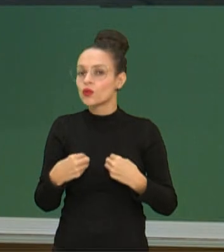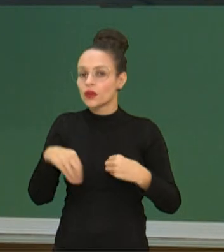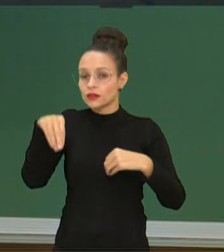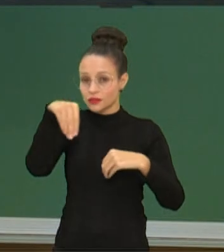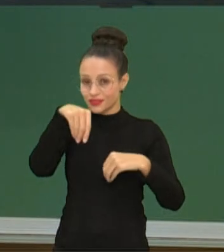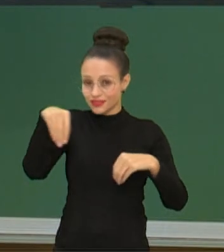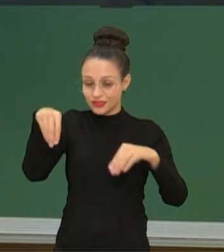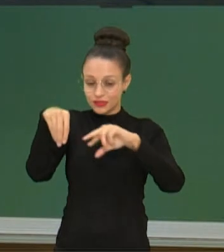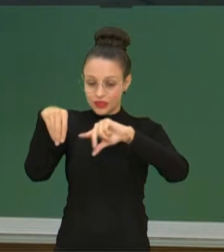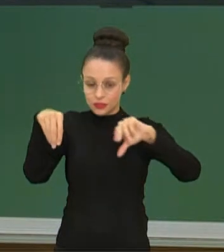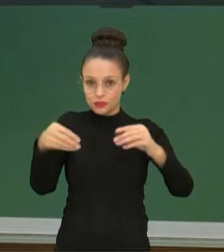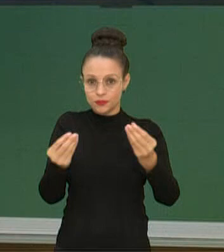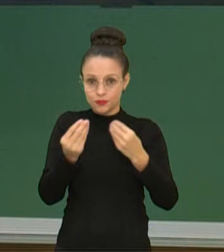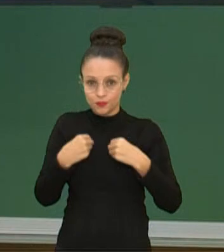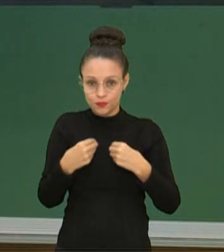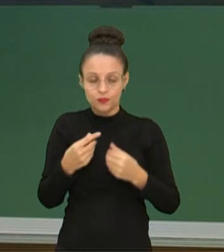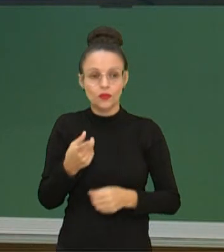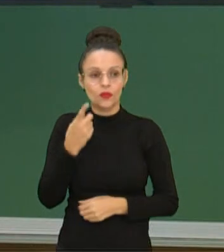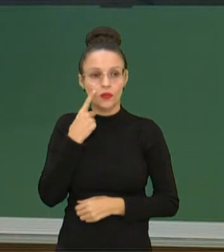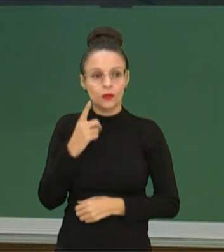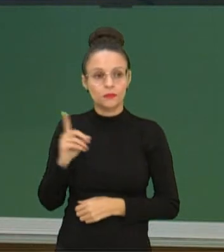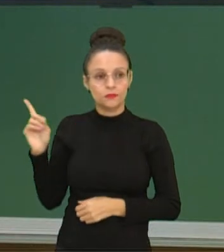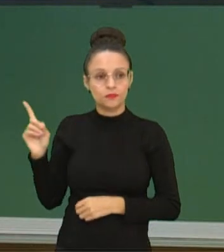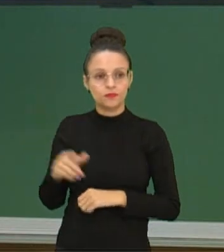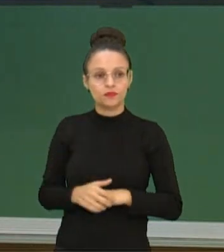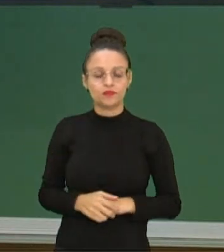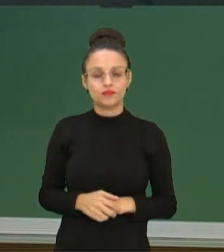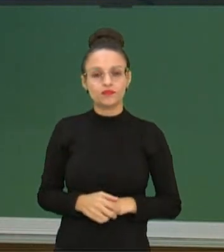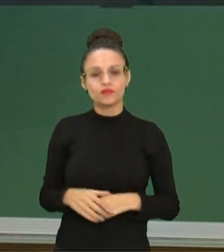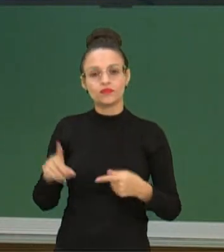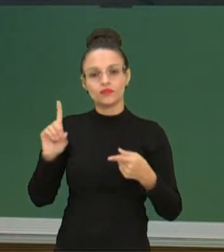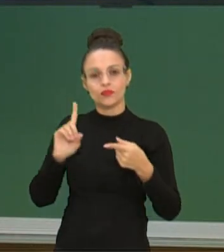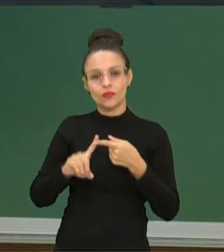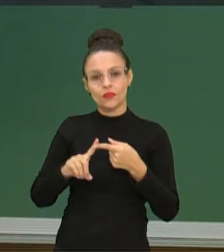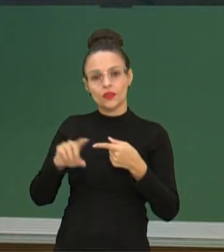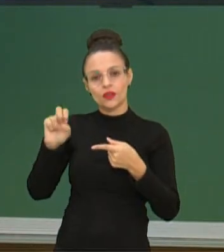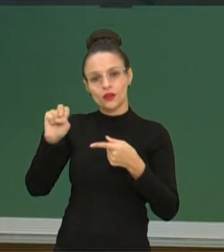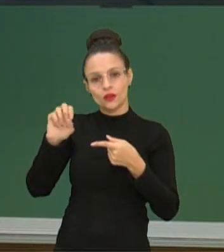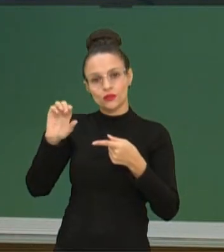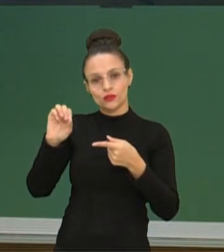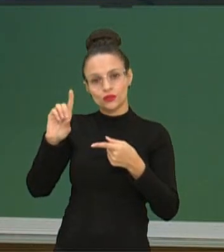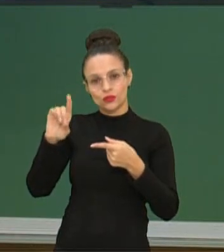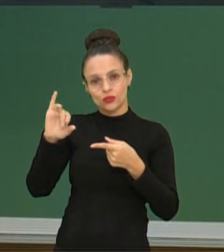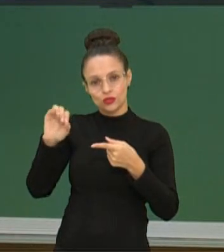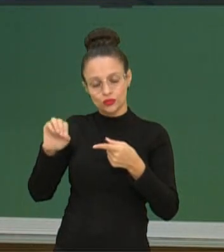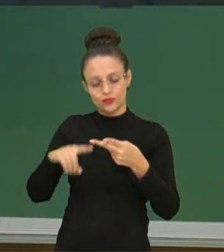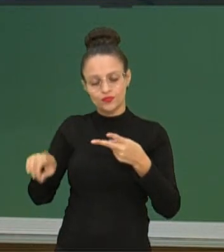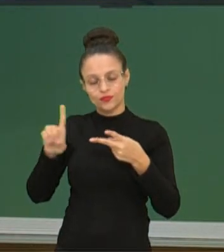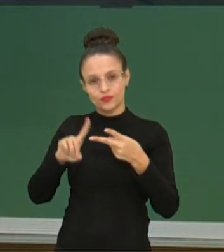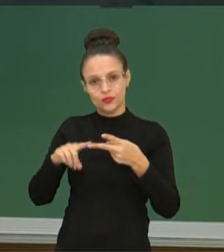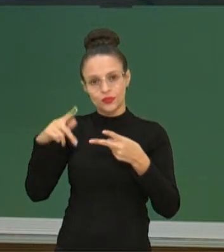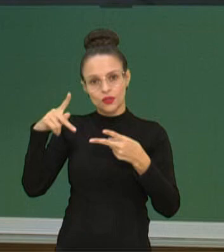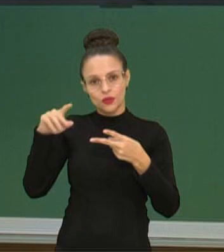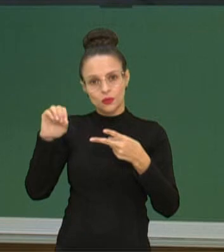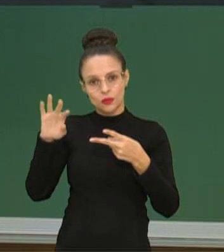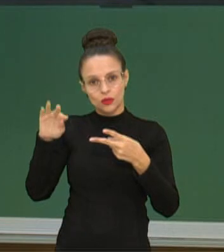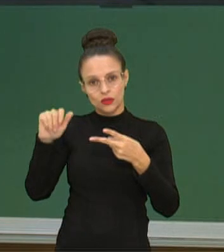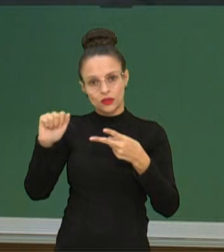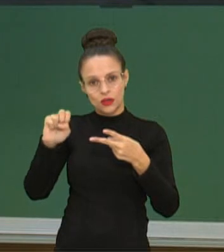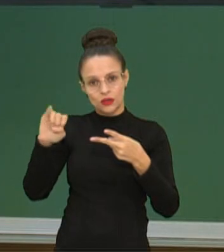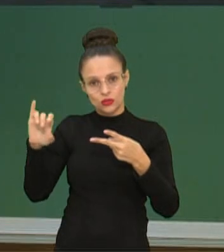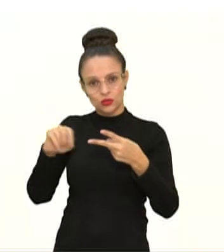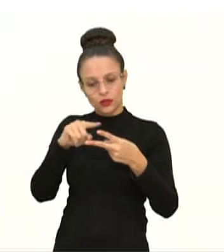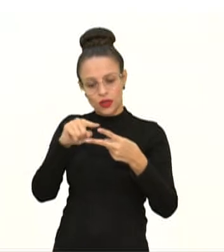minerais. Vamos conhecer alguns deles agora. O sódio e o potássio. Esses dois, eles